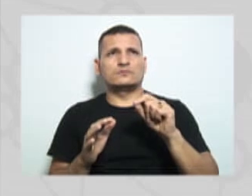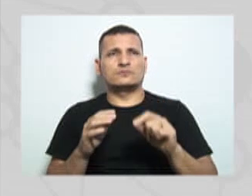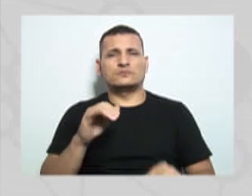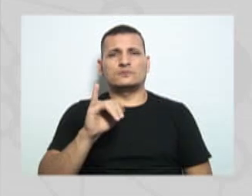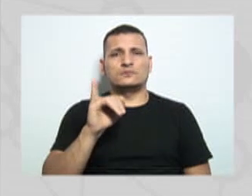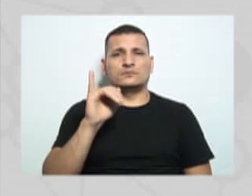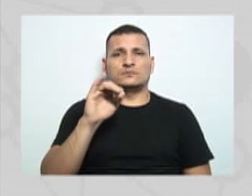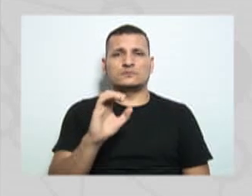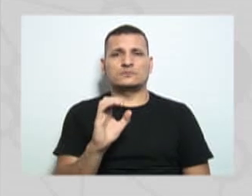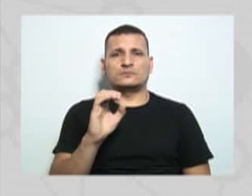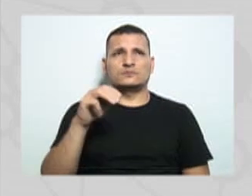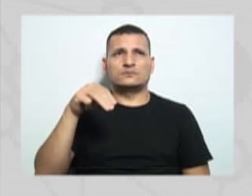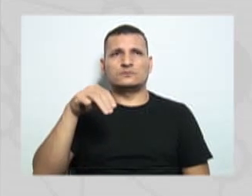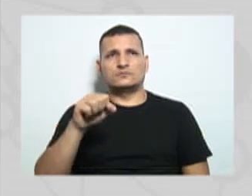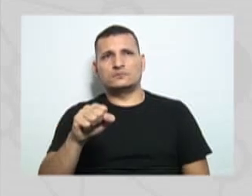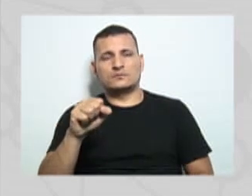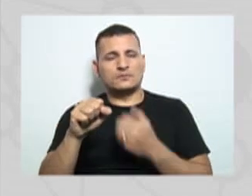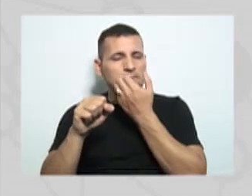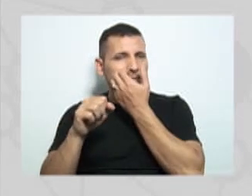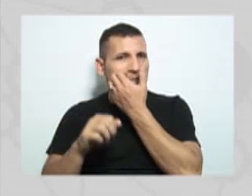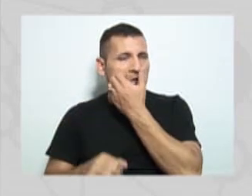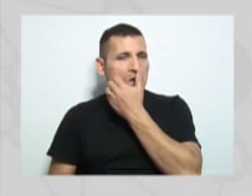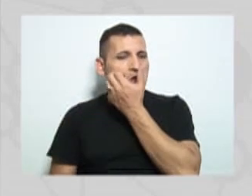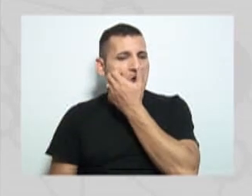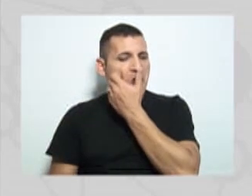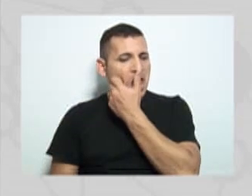do ICMS.